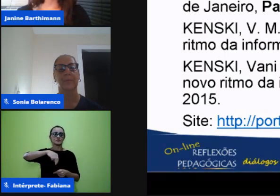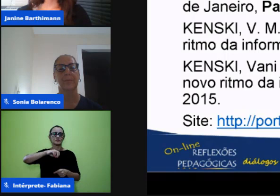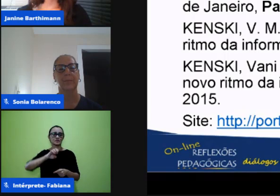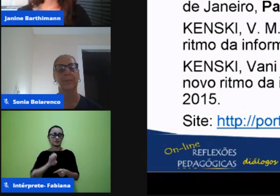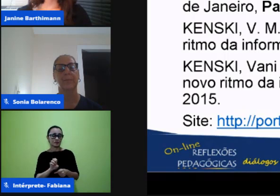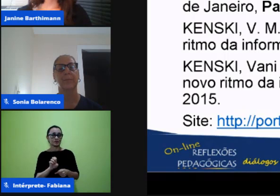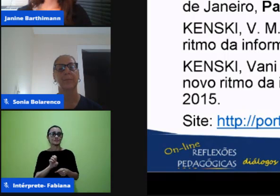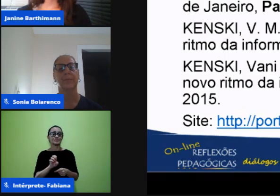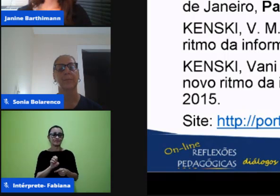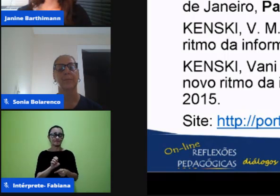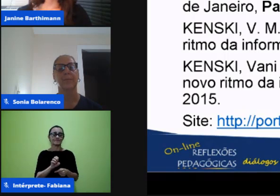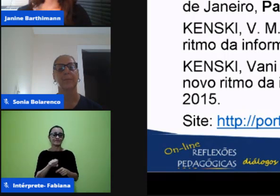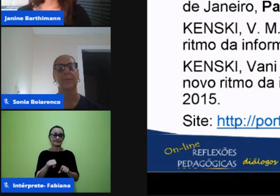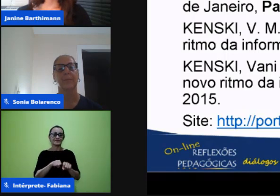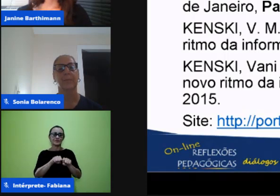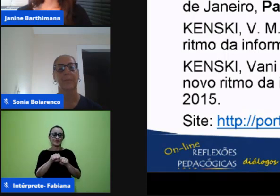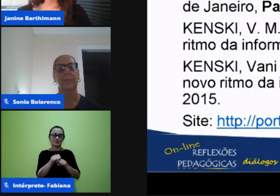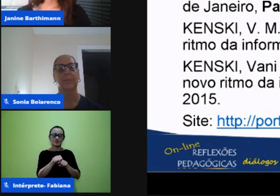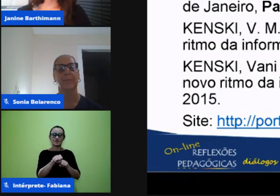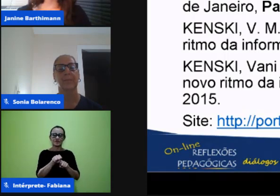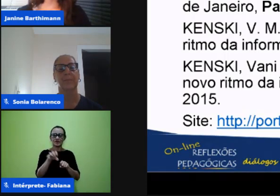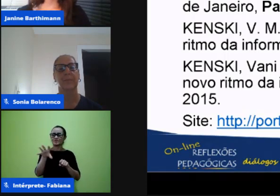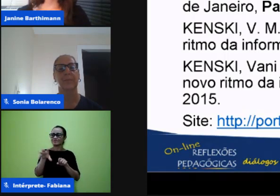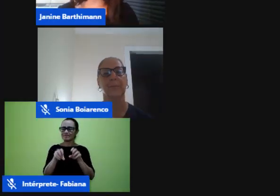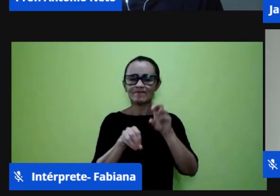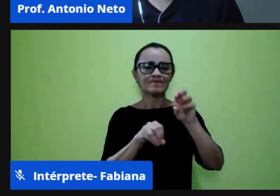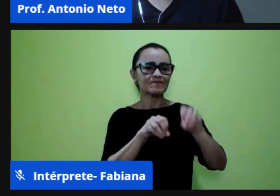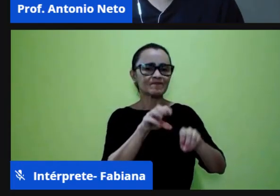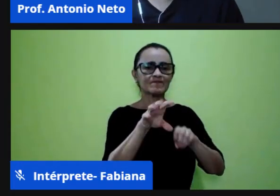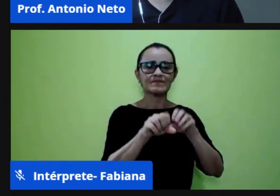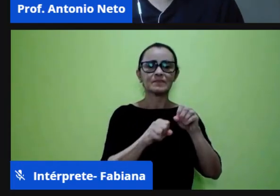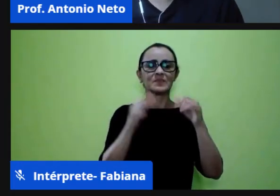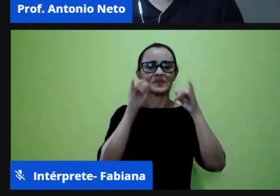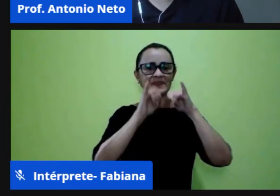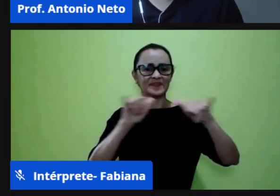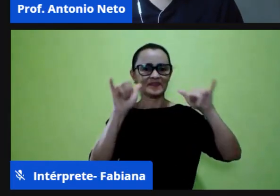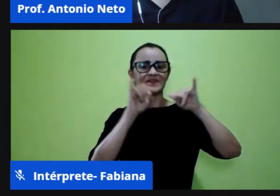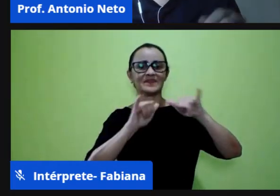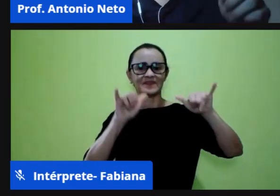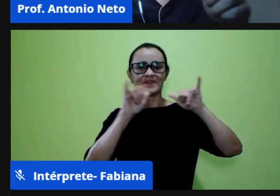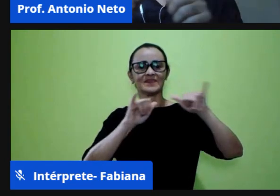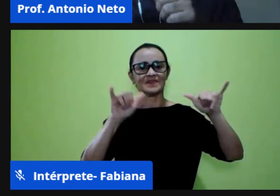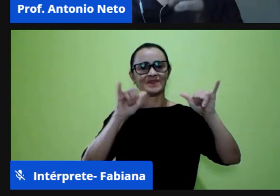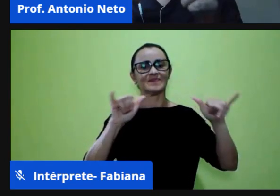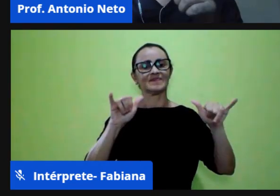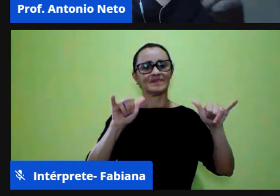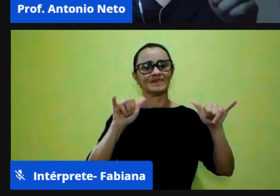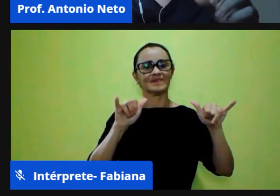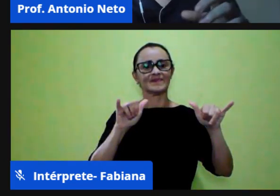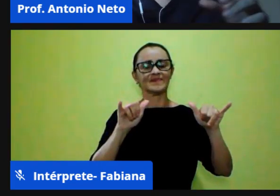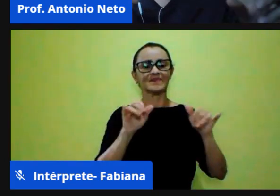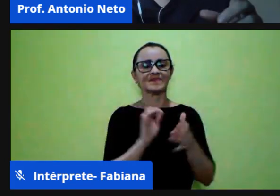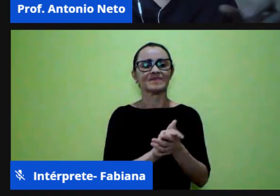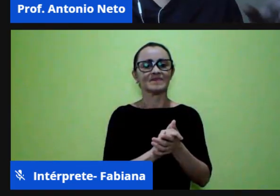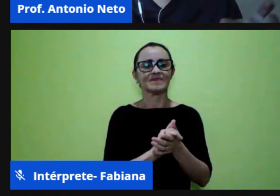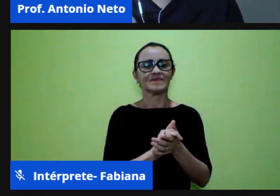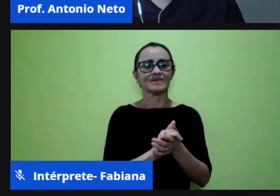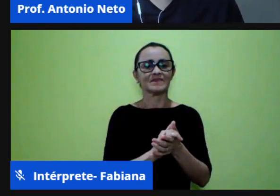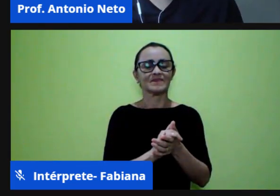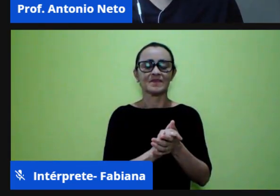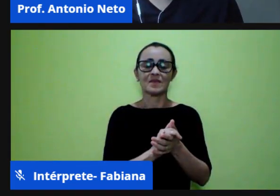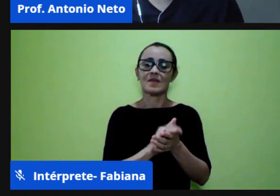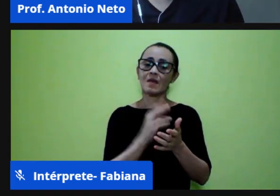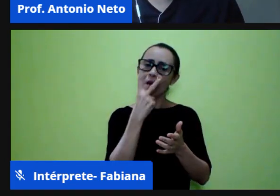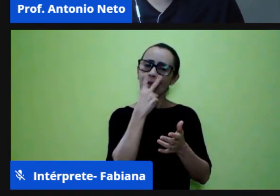coxa de retalhos né como se diz no Nordeste uma coxa de retalhos ela é aquela coxinha cheia de